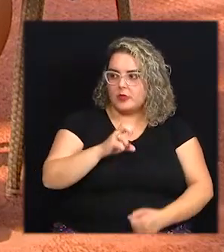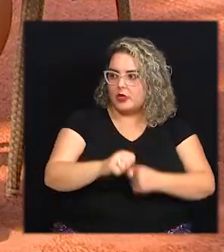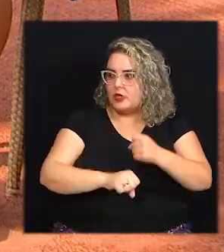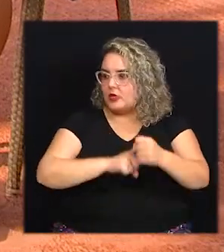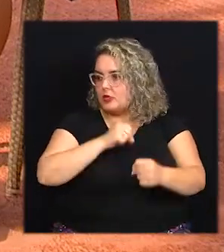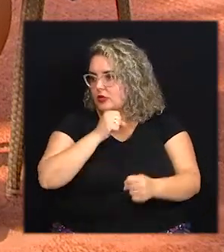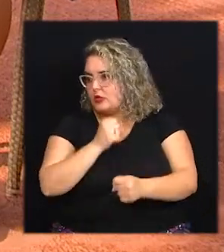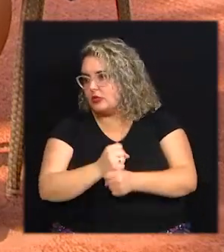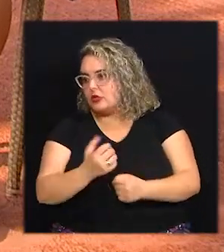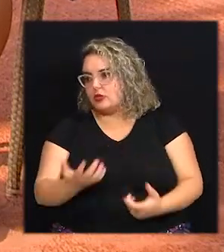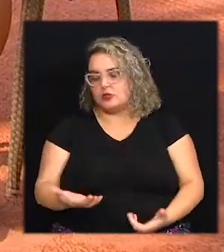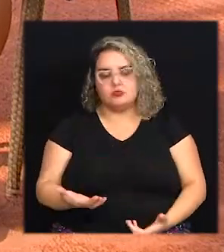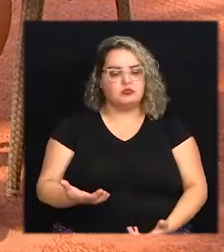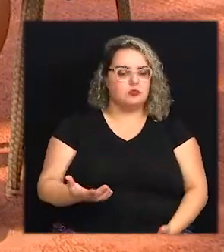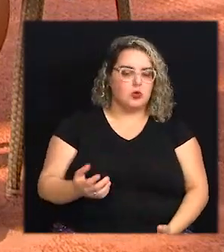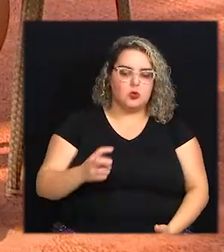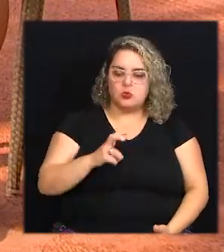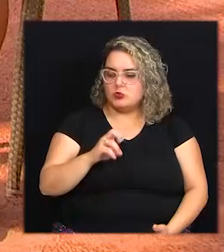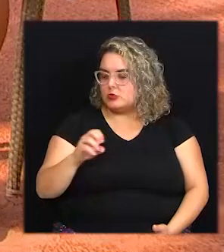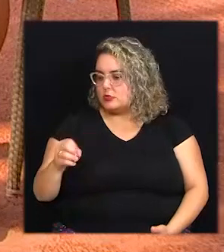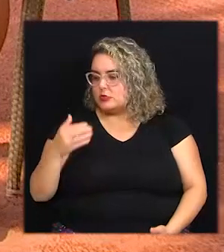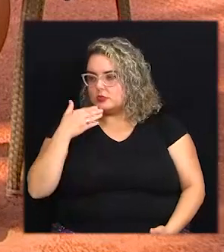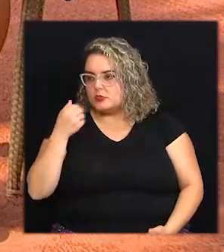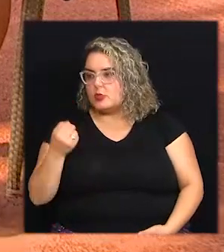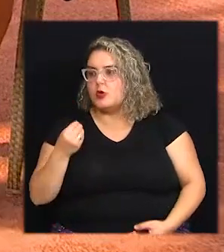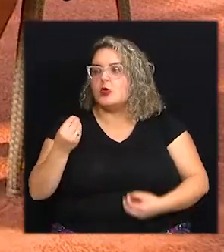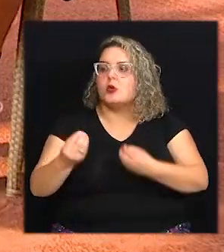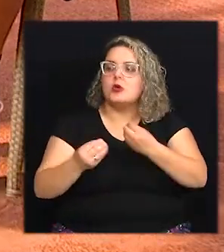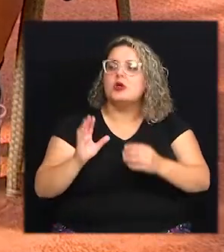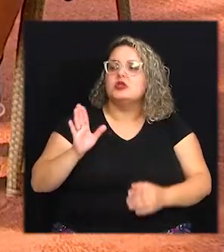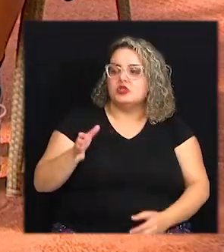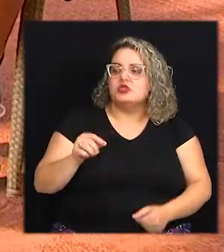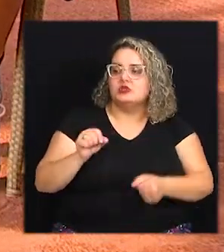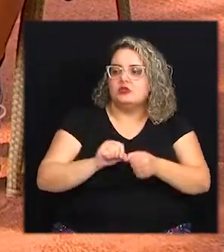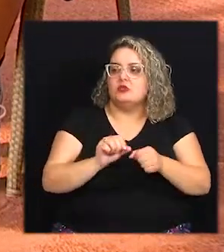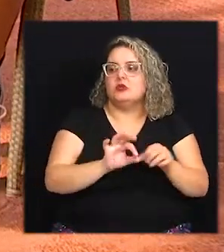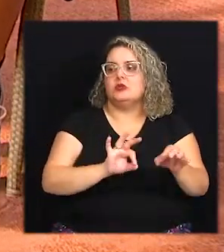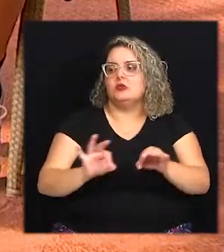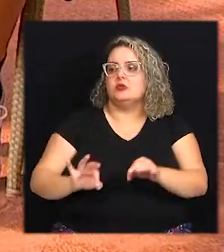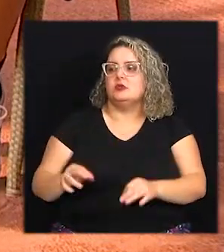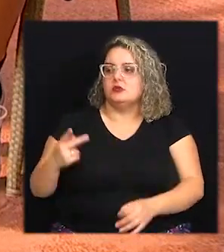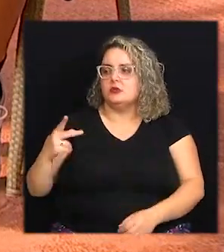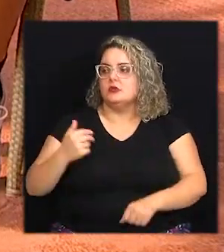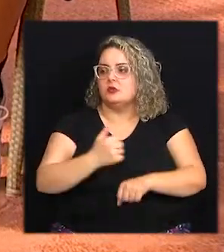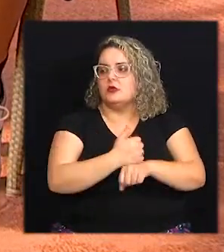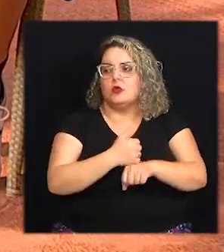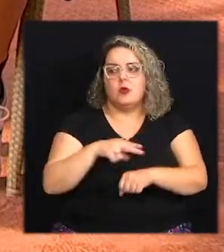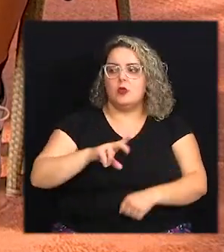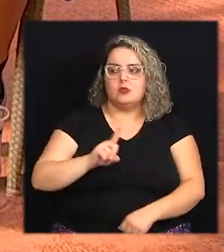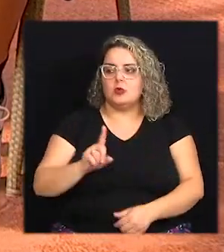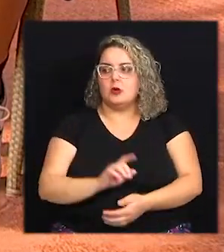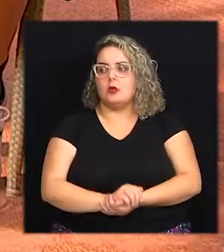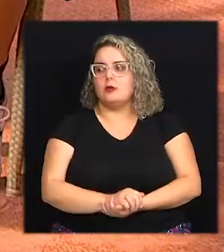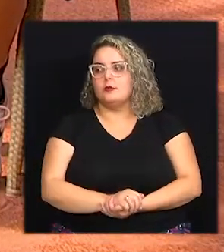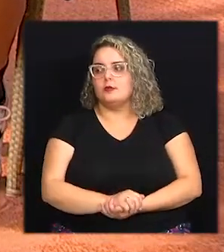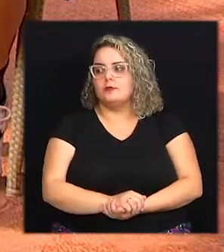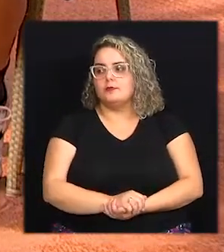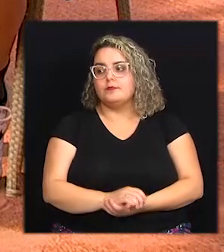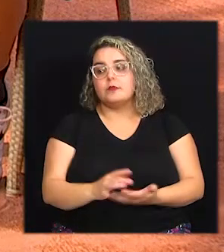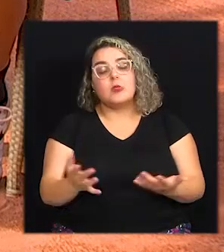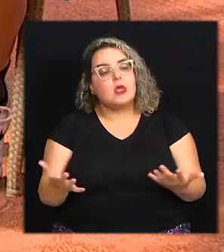daqui 5 anos eu já quero estar entre os 500 melhores. Você já fez um planejamento da sua carreira ou